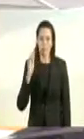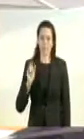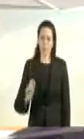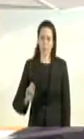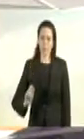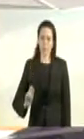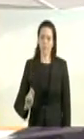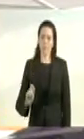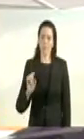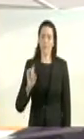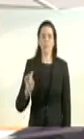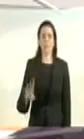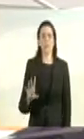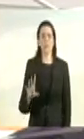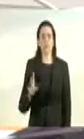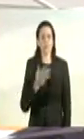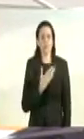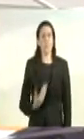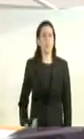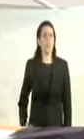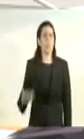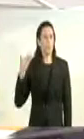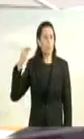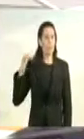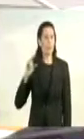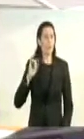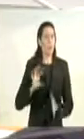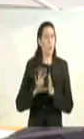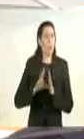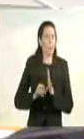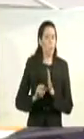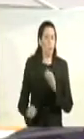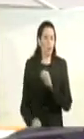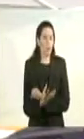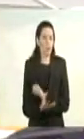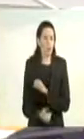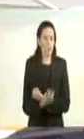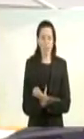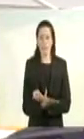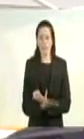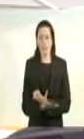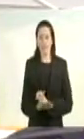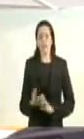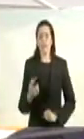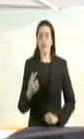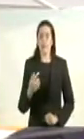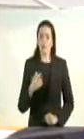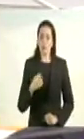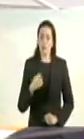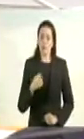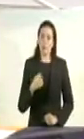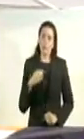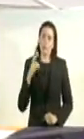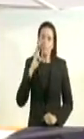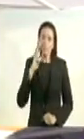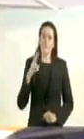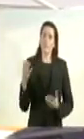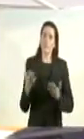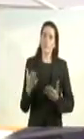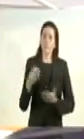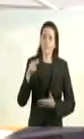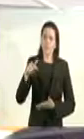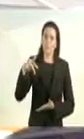governo passado, e, ao mesmo tempo, hoje, nós vemos que todas as licitações feitas pelo governo foram aditivadas